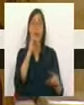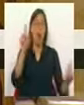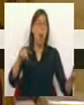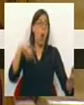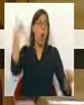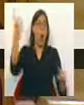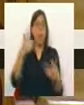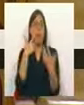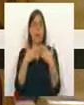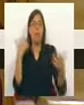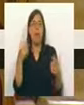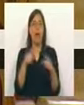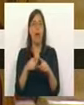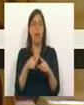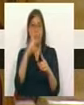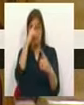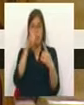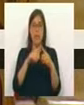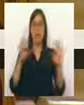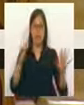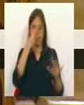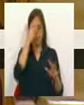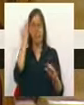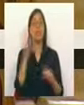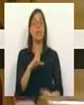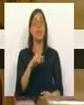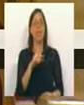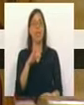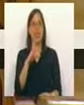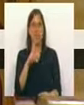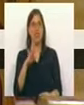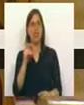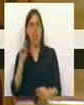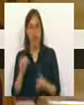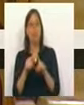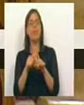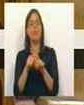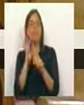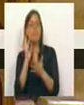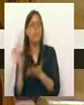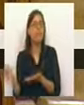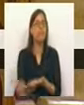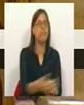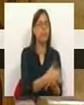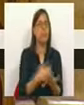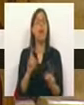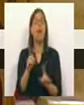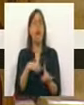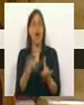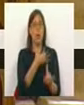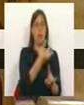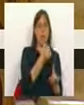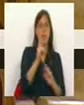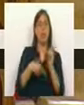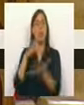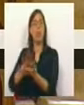poderíamos acentuar a sua missão. Quanto ao RGES, sabemos que resultou de uma auscultação feita em 2005 e depois